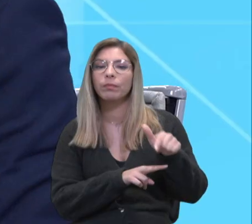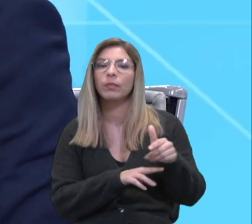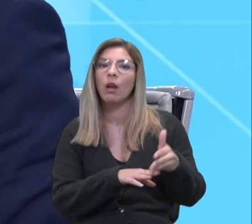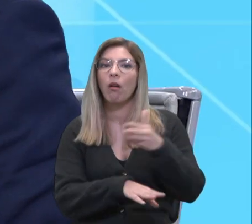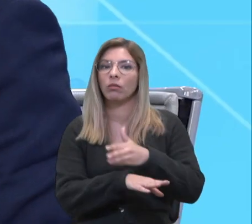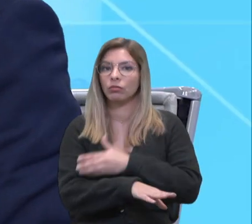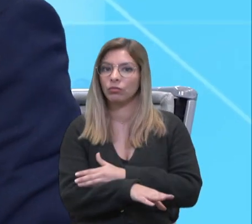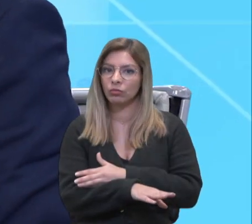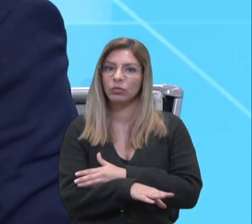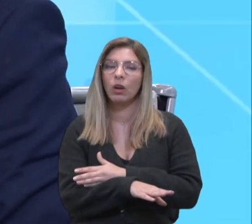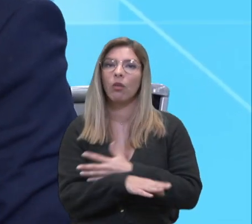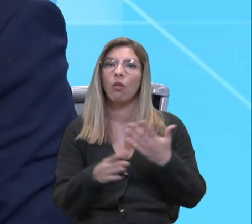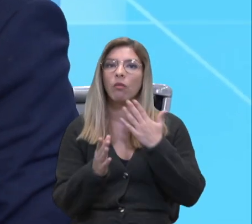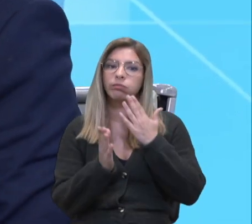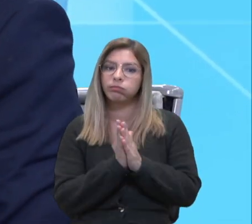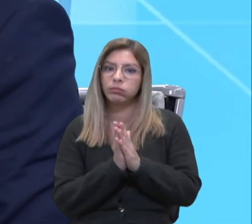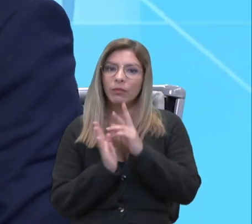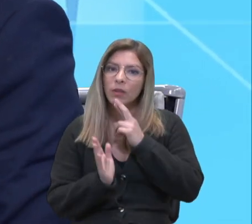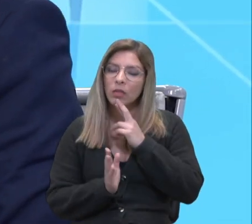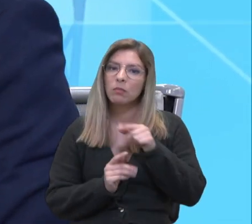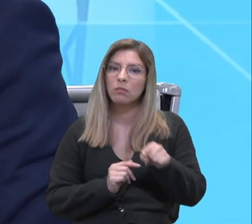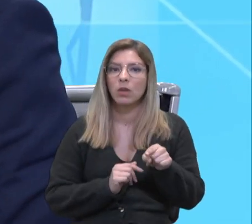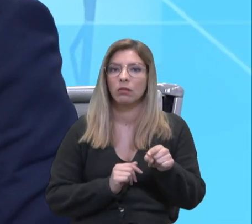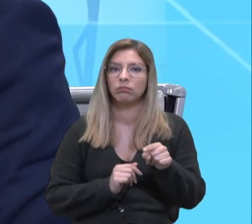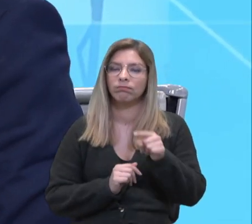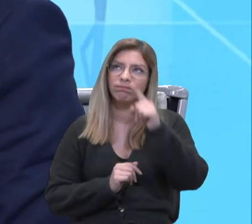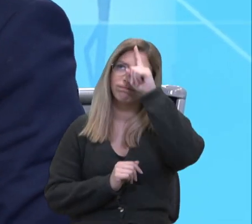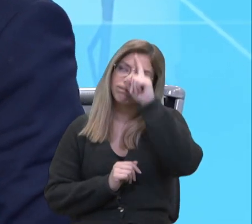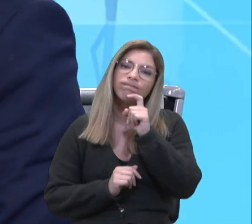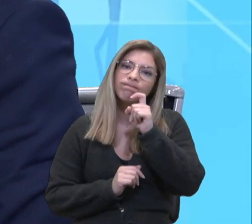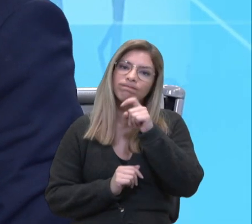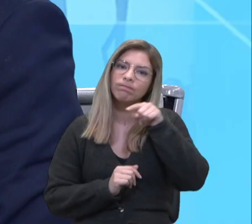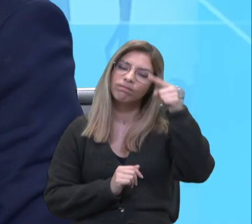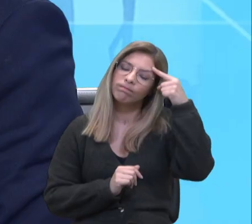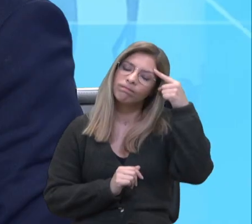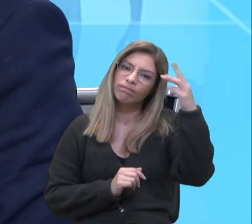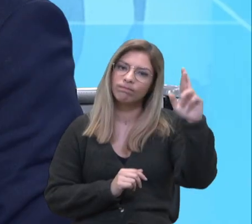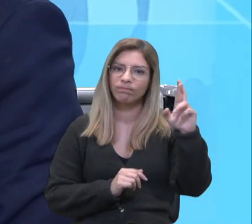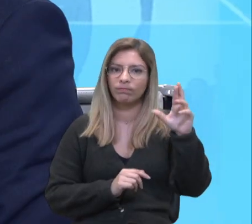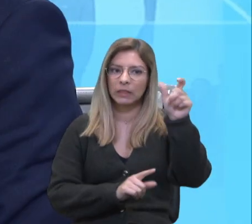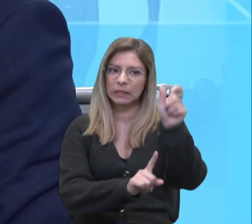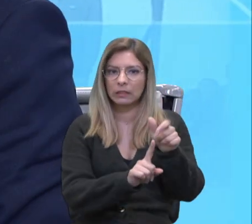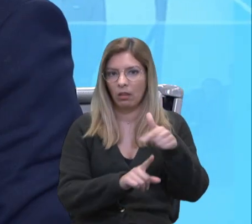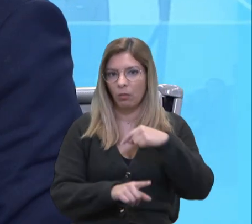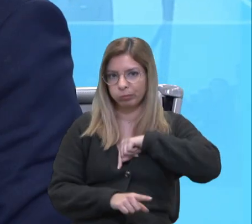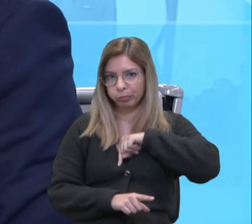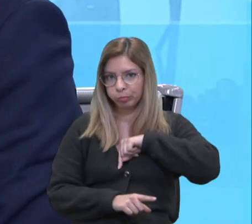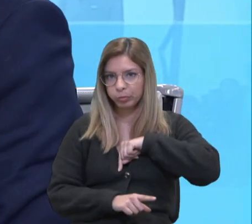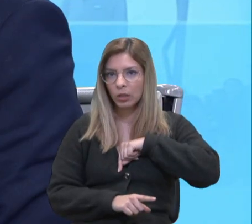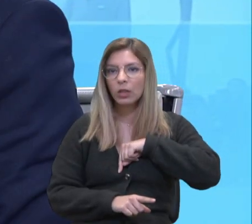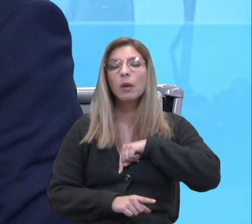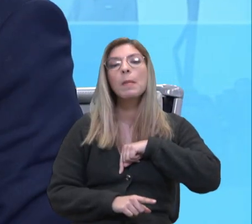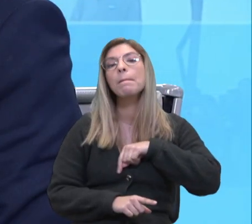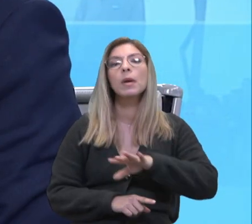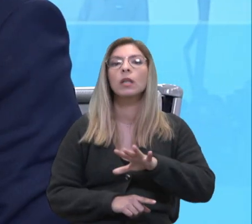portanto ao Santuário de Fátima como memorial dessa esperança, é precisamente quando